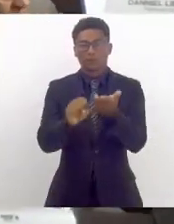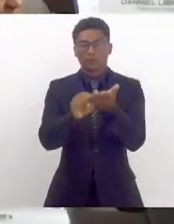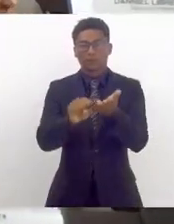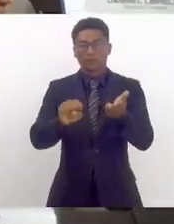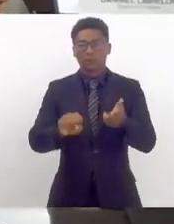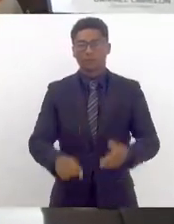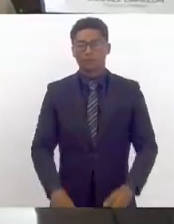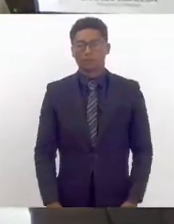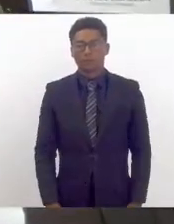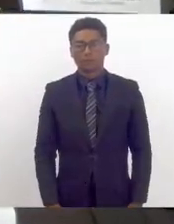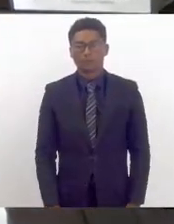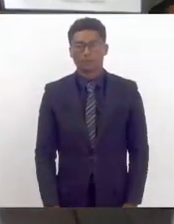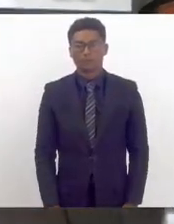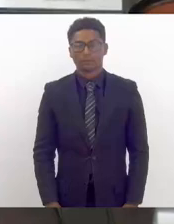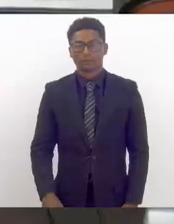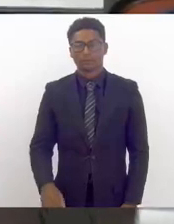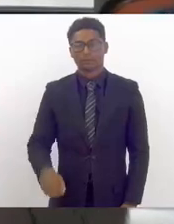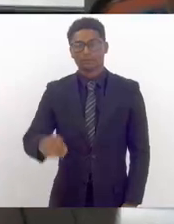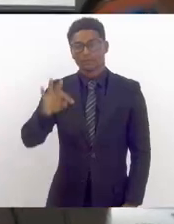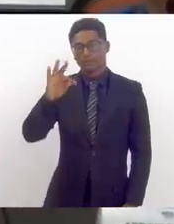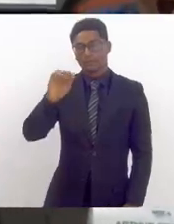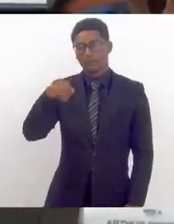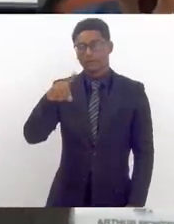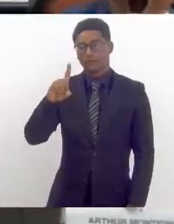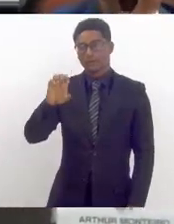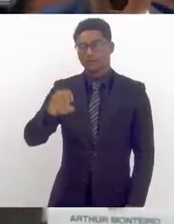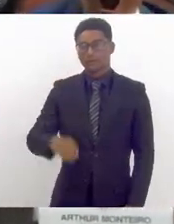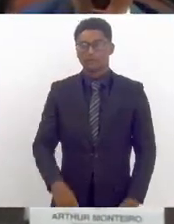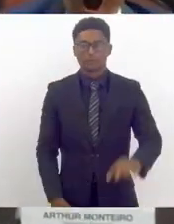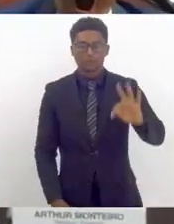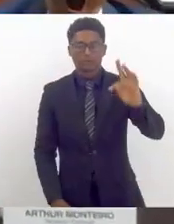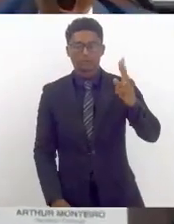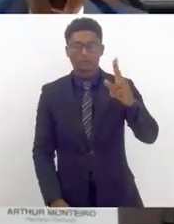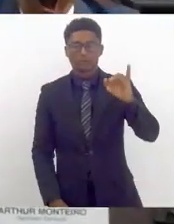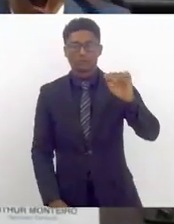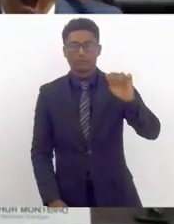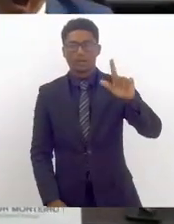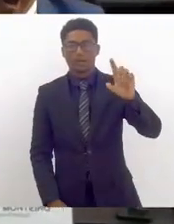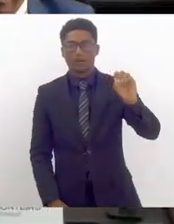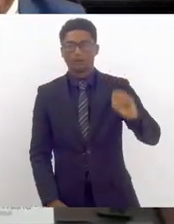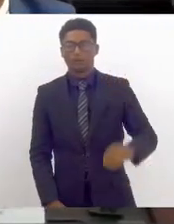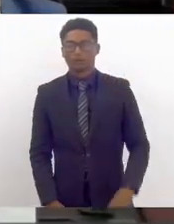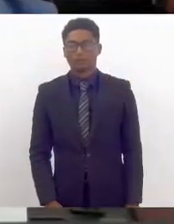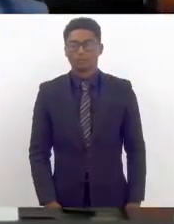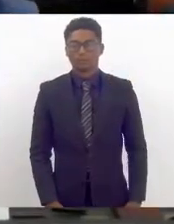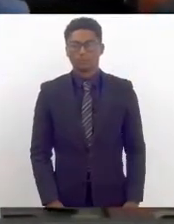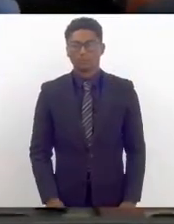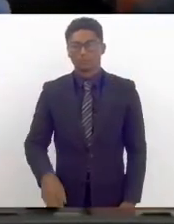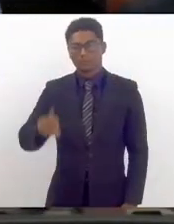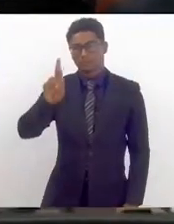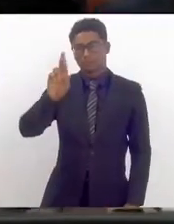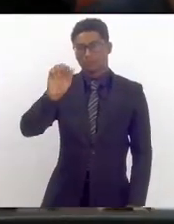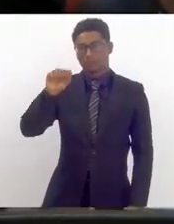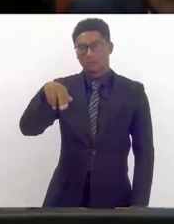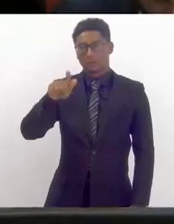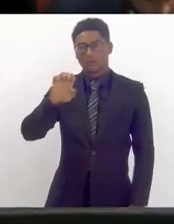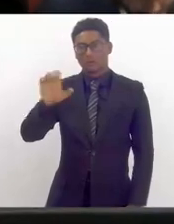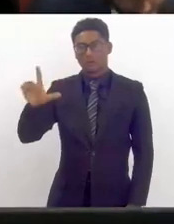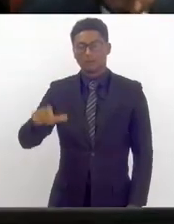Malafaia, Tande Vieira, Tiago Gagliasso, Tiago Rangel, Tia